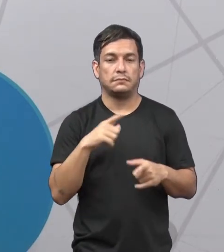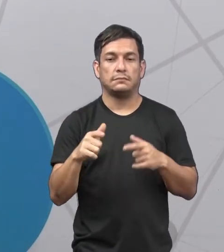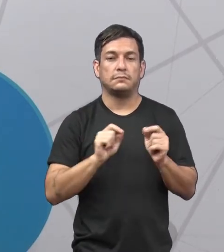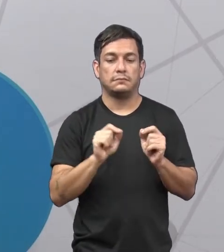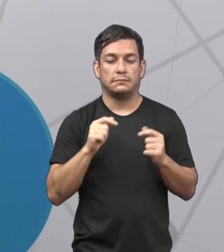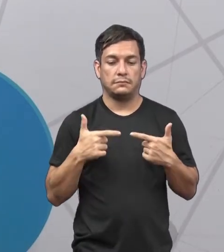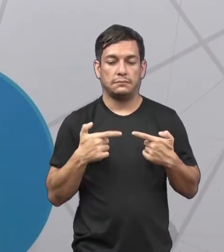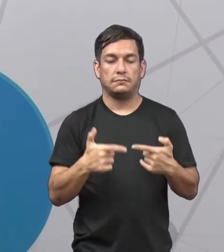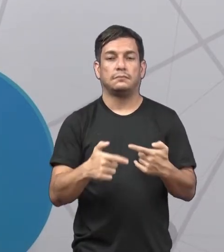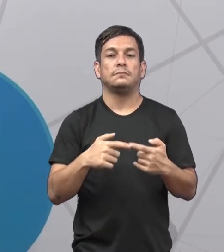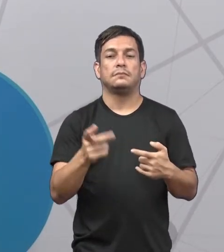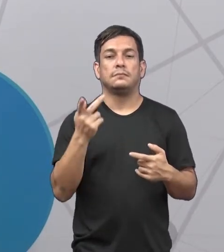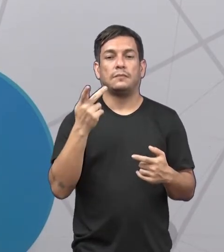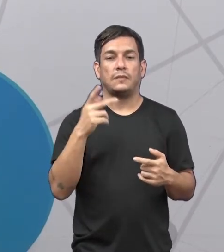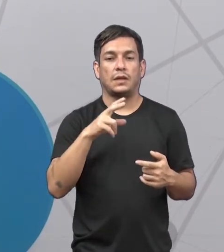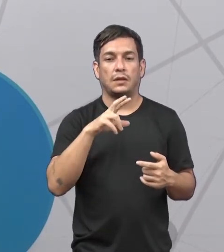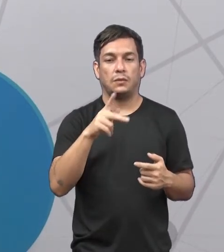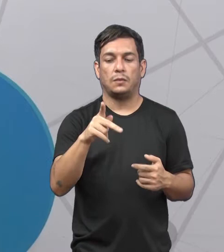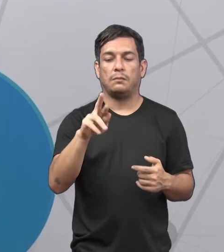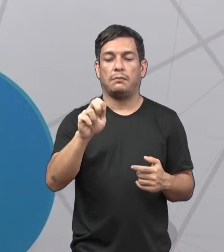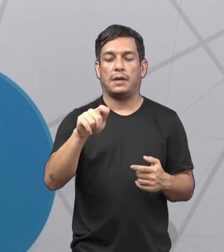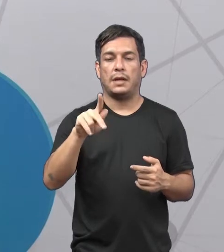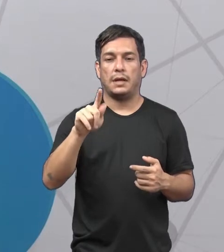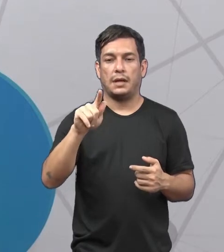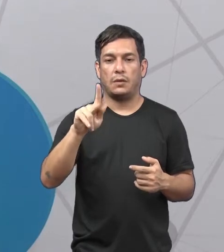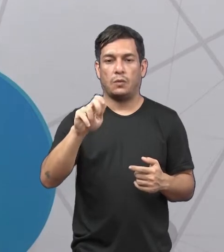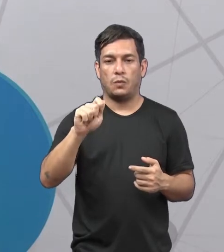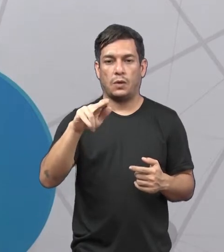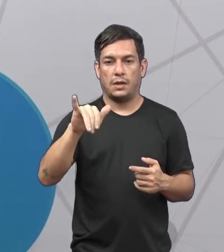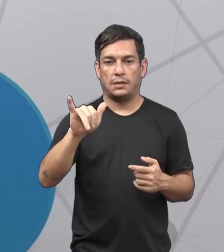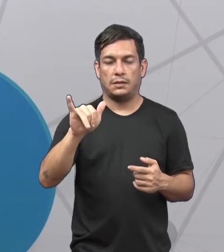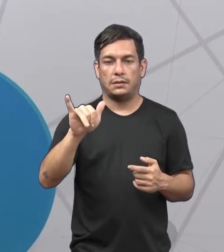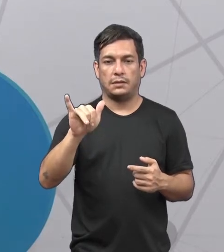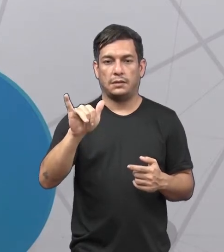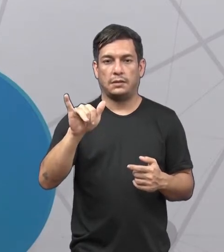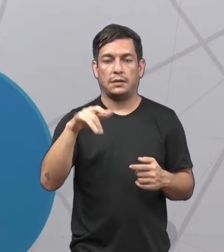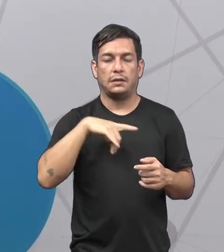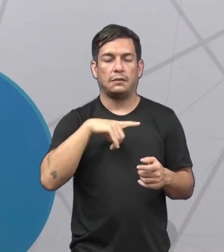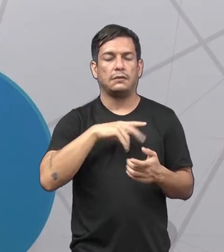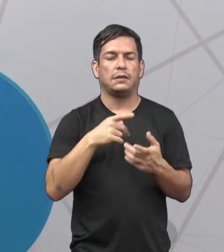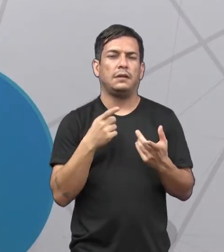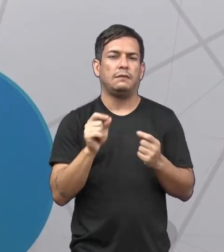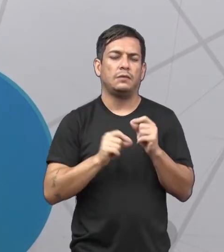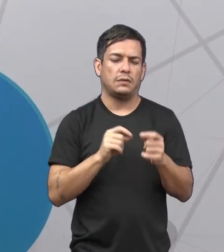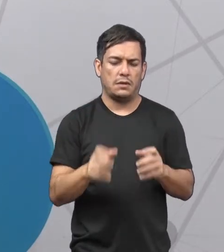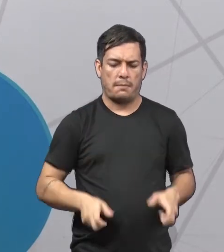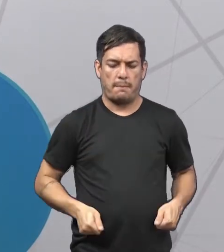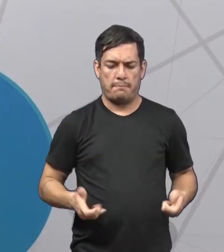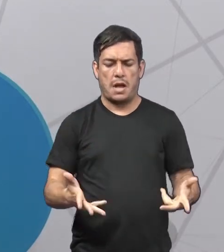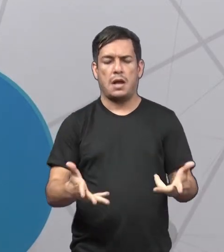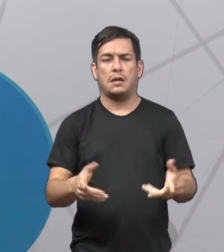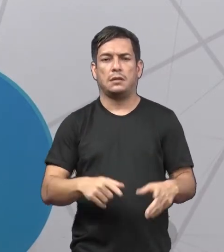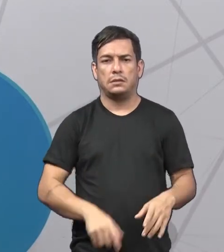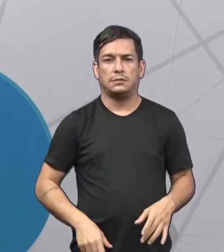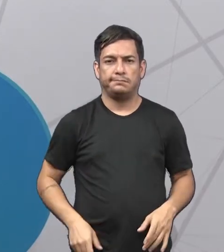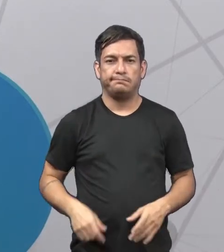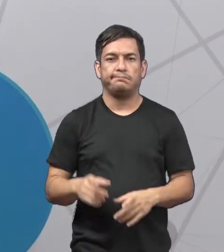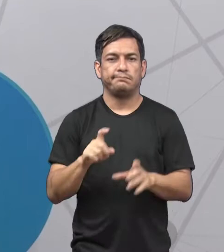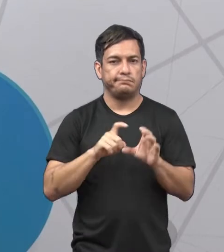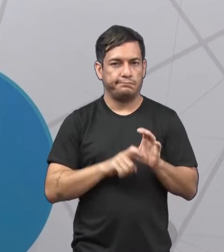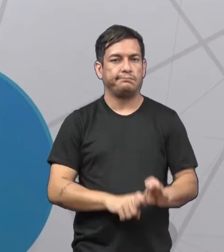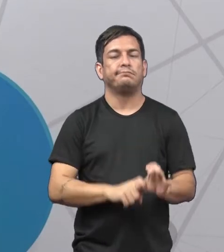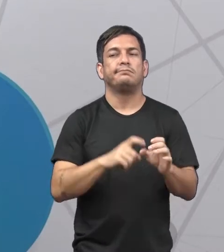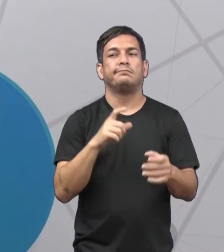Paraguai. Quando o Brasil se envolve na Guerra do Paraguai, então vieram muitas despesas, né? E com essas despesas nós